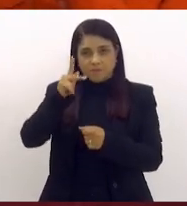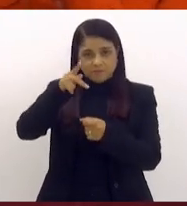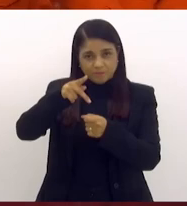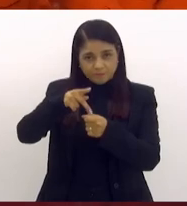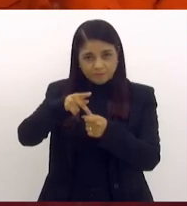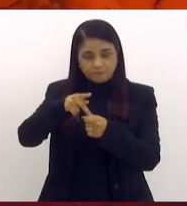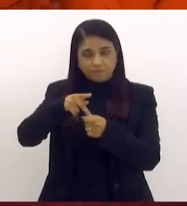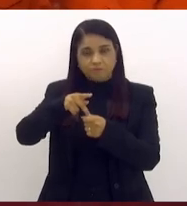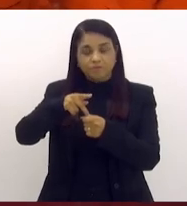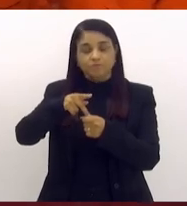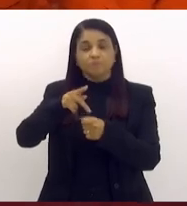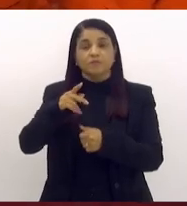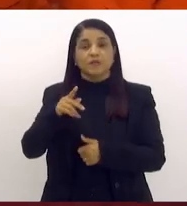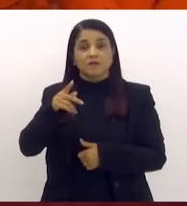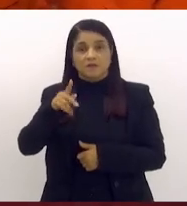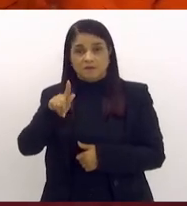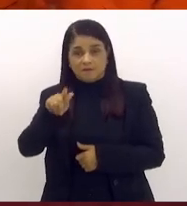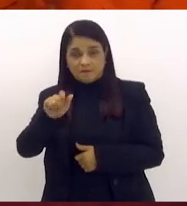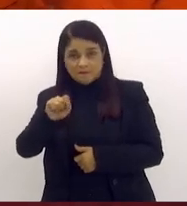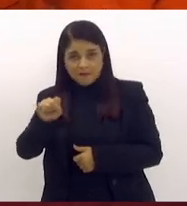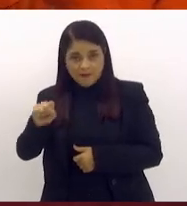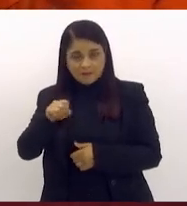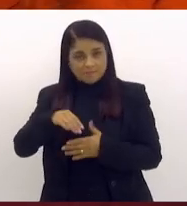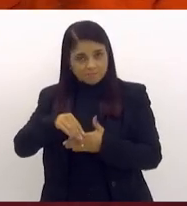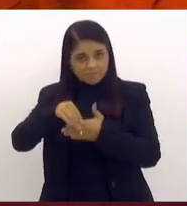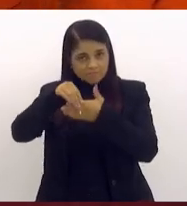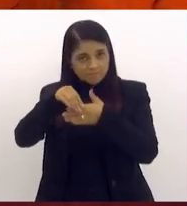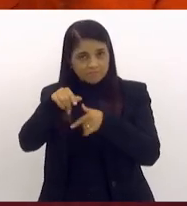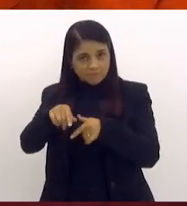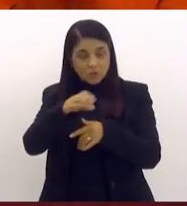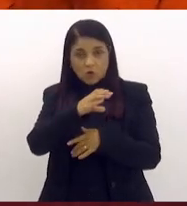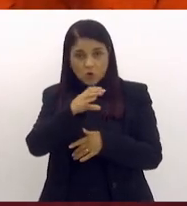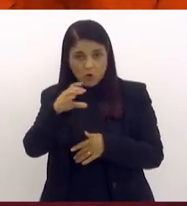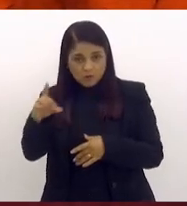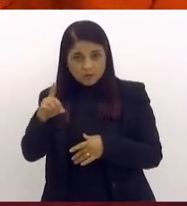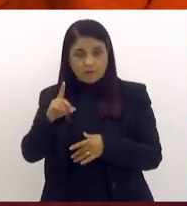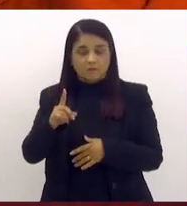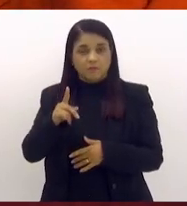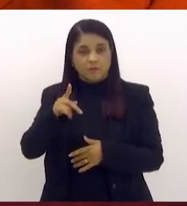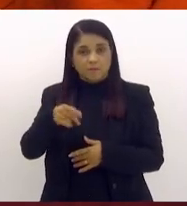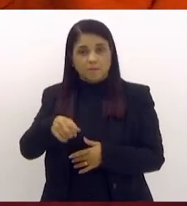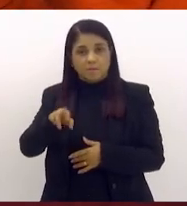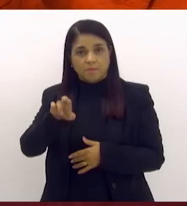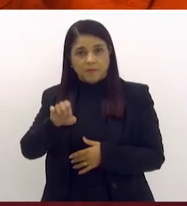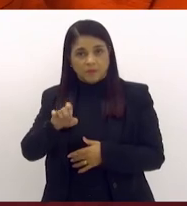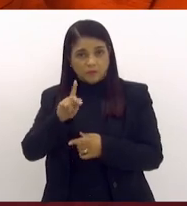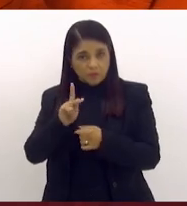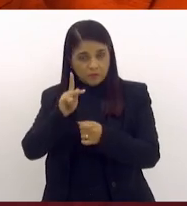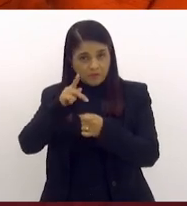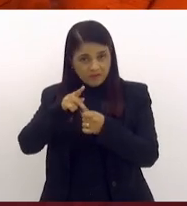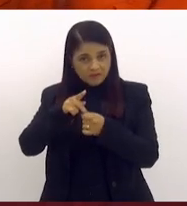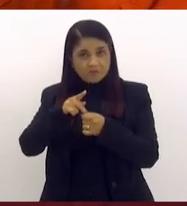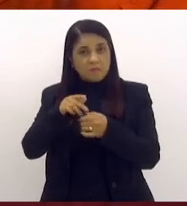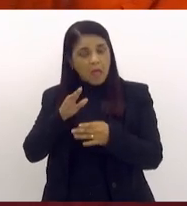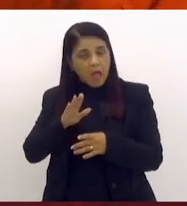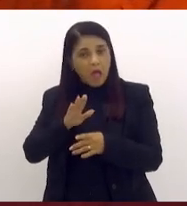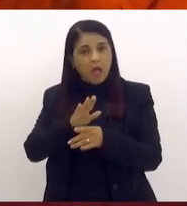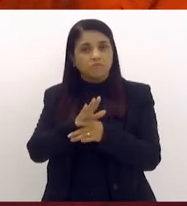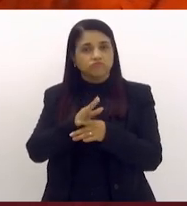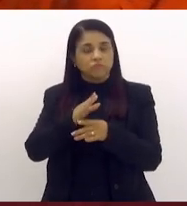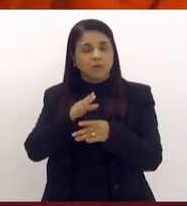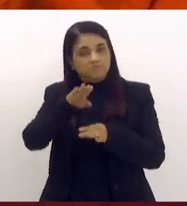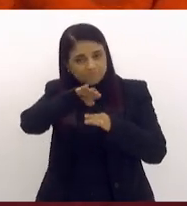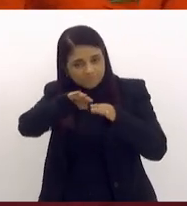coordenado liderado pela Petrobras pode ajudar e muito no combate as desigualdades que nós temos aqui no